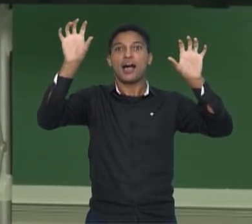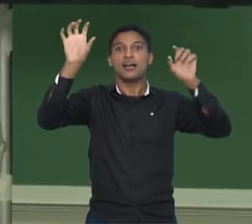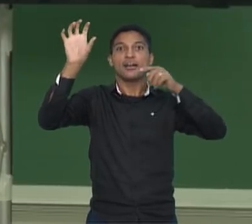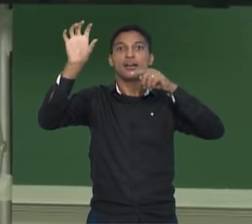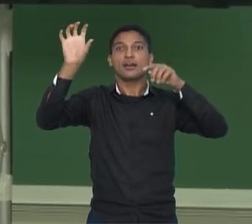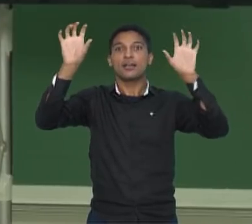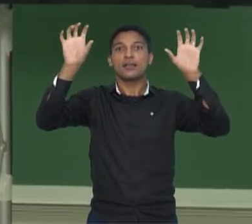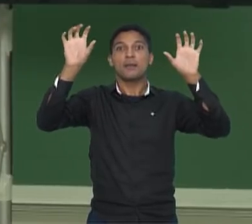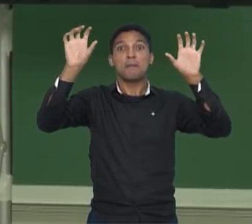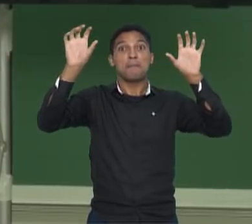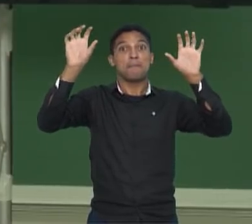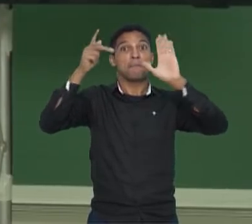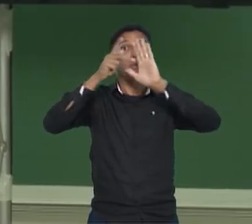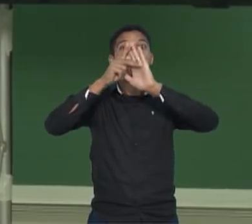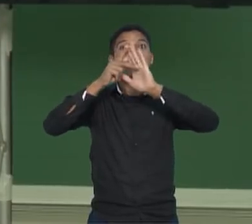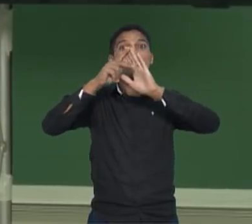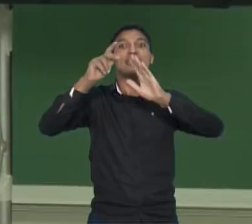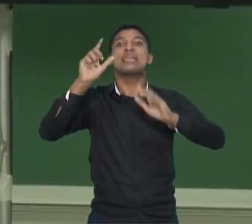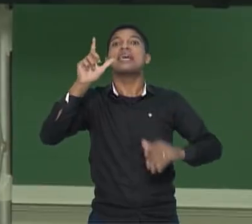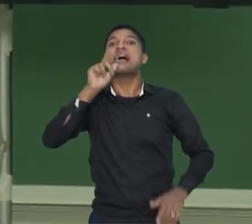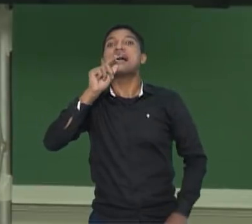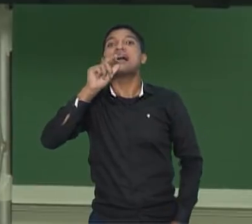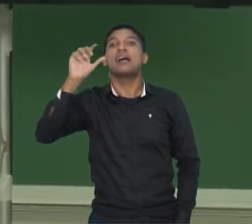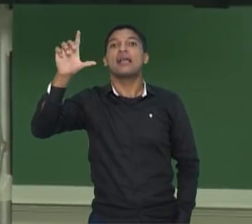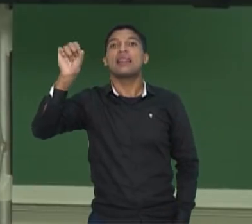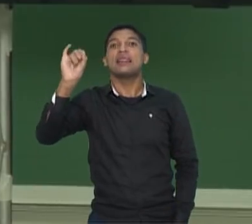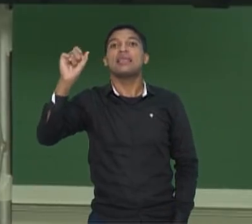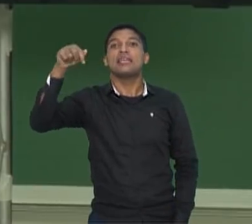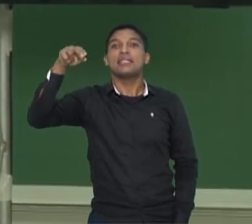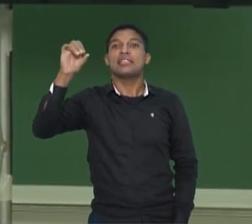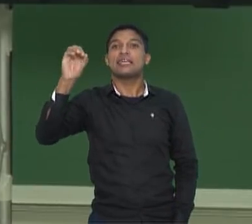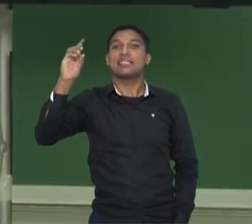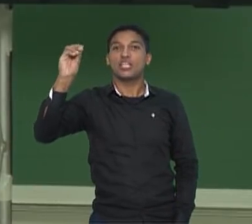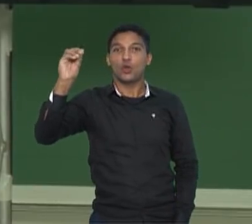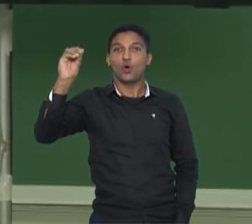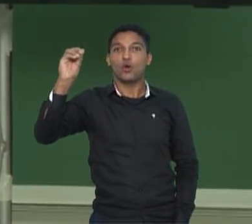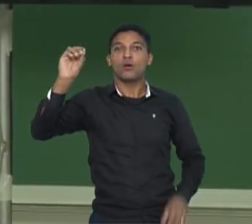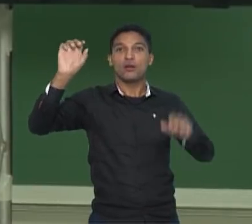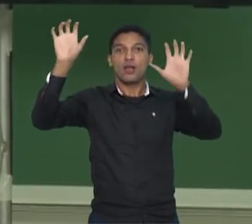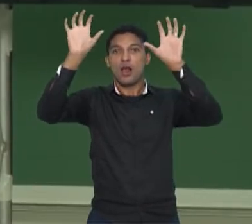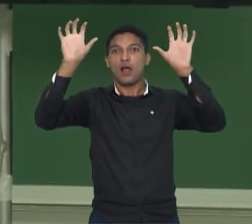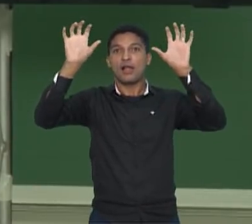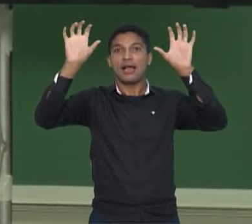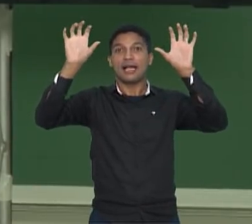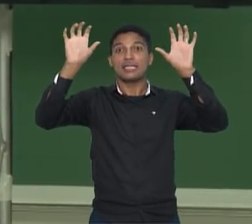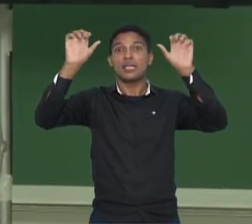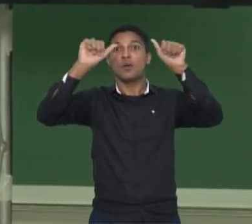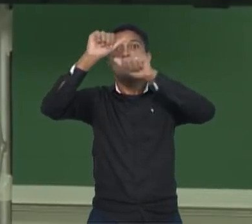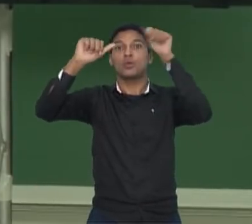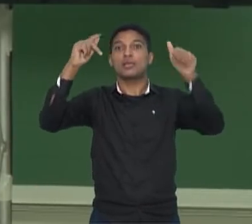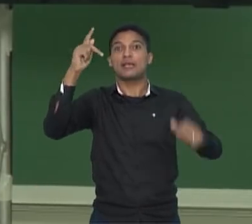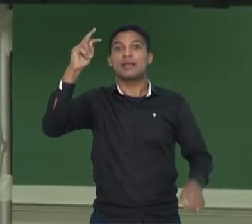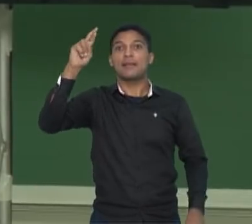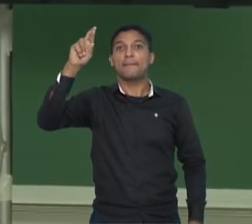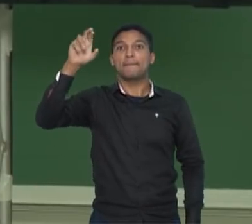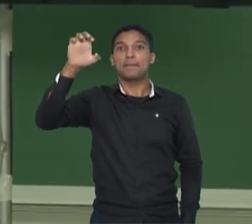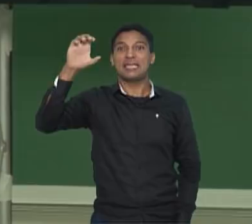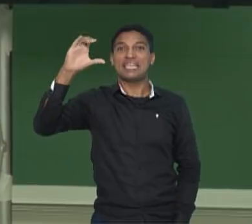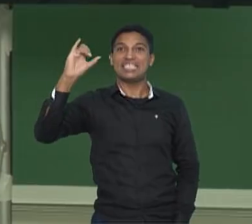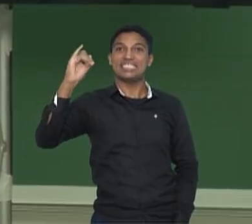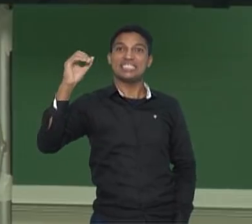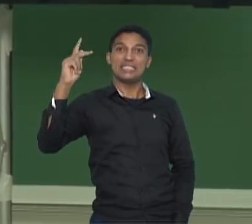da precipitação. Essa água cai sobre a superfície terrestre, uma boa parte